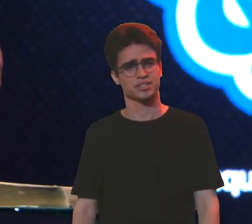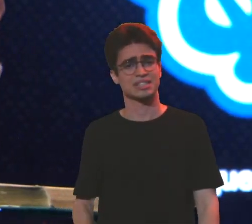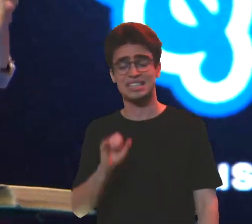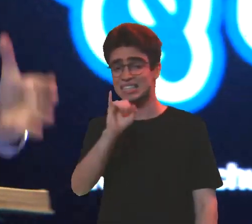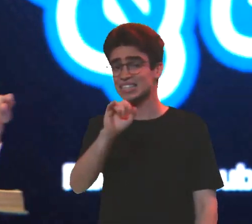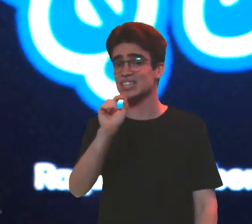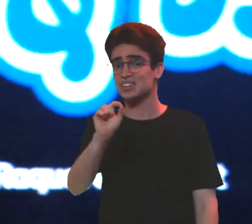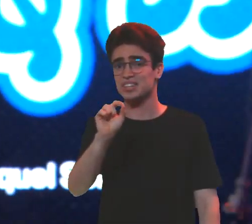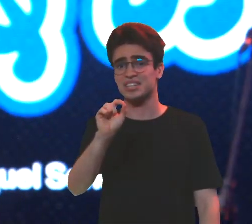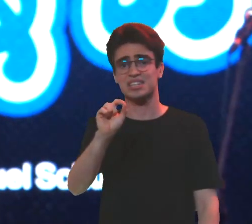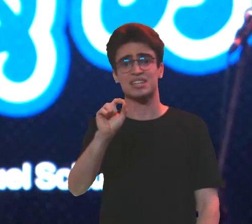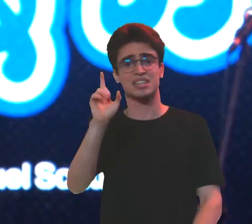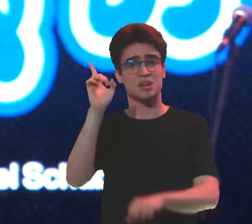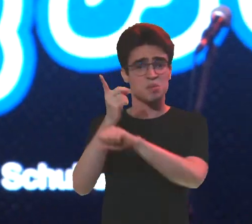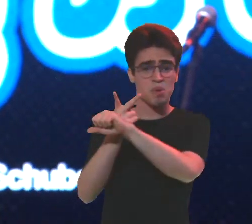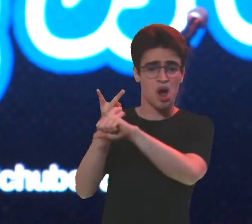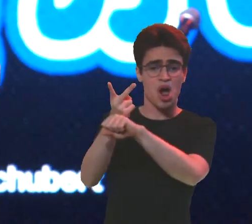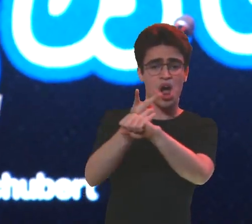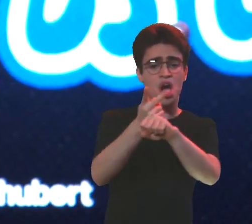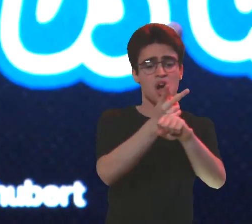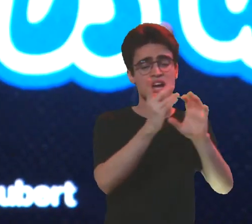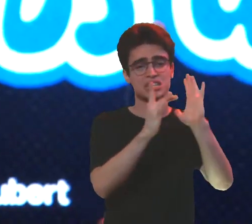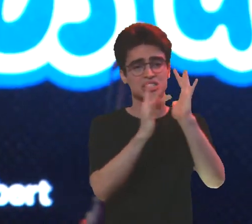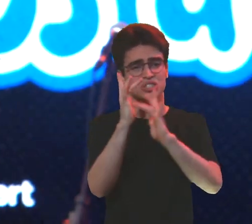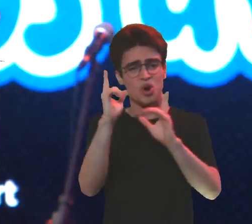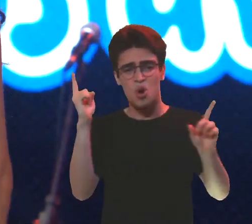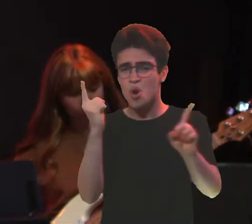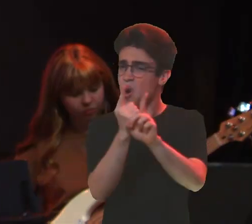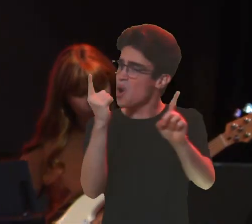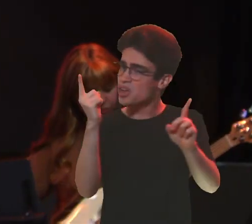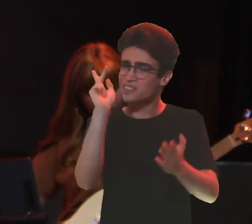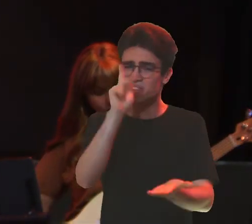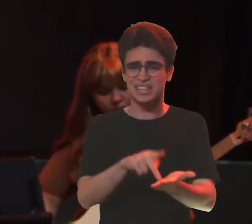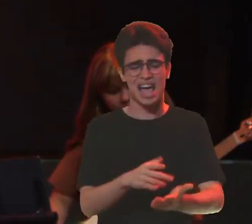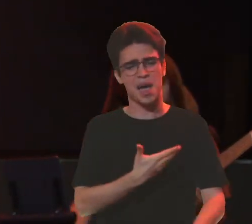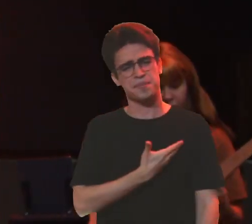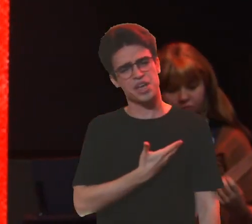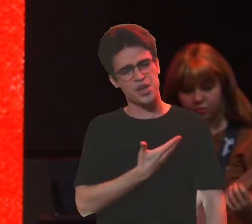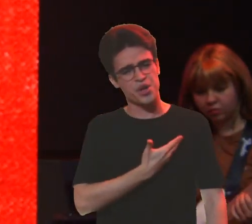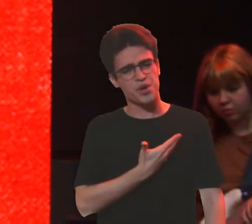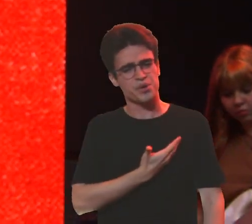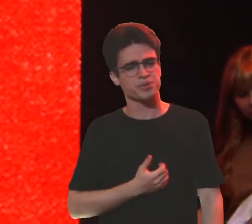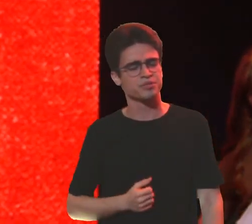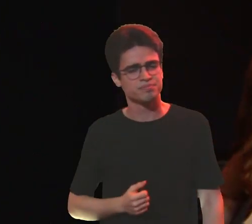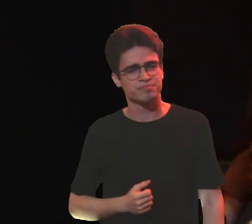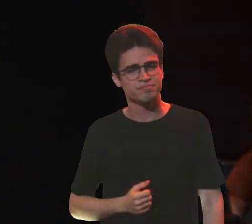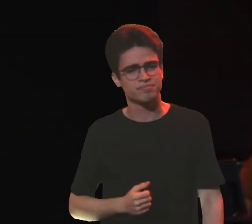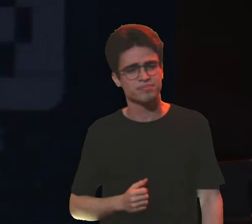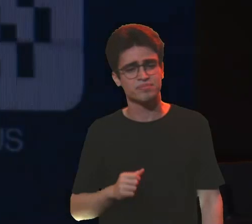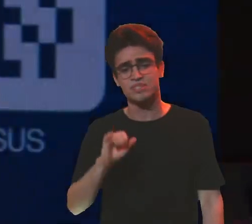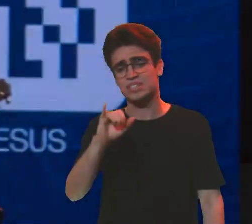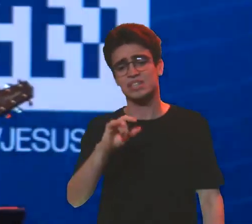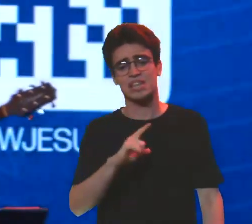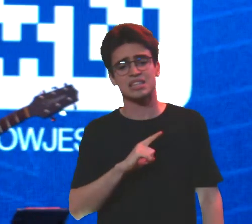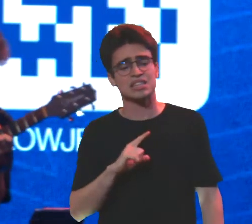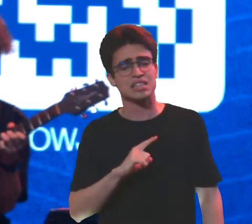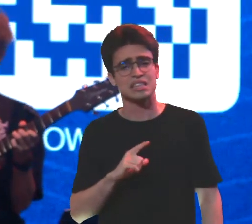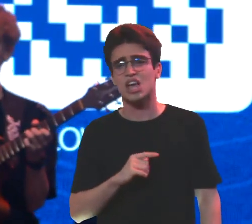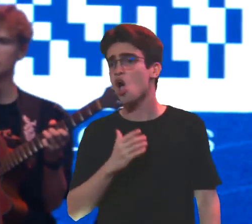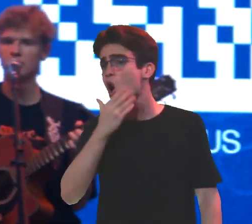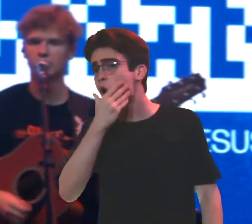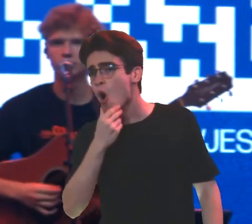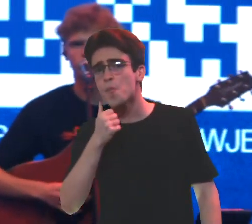Será que Jesus encontra amigos de verdade nesse lugar? Será que Ele encontra homens